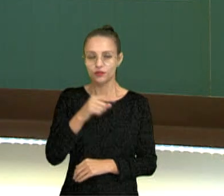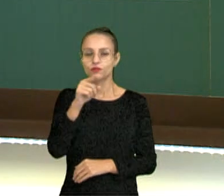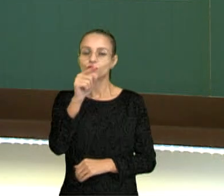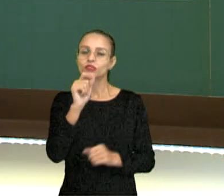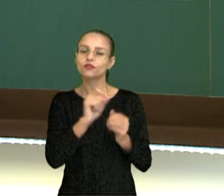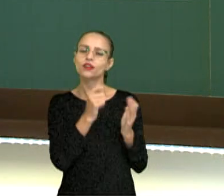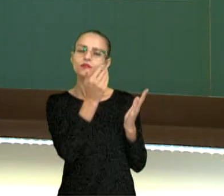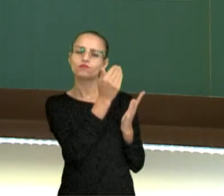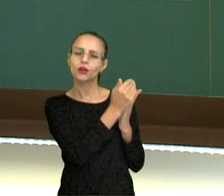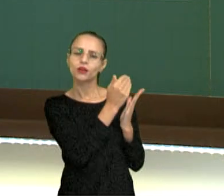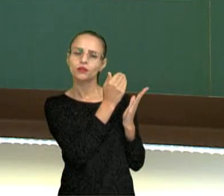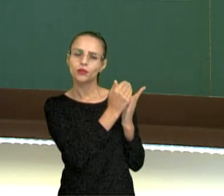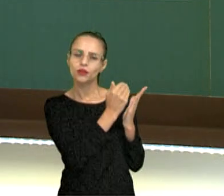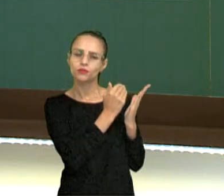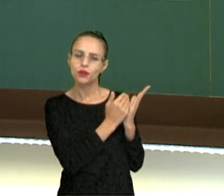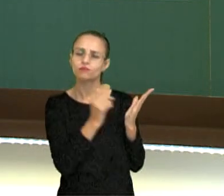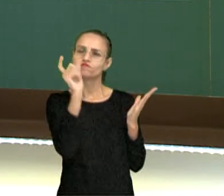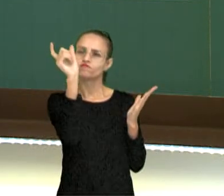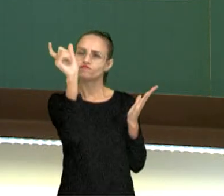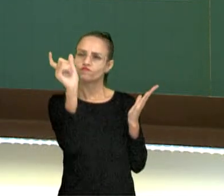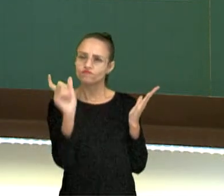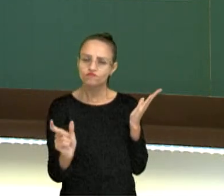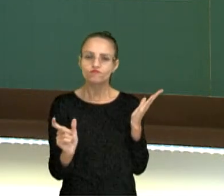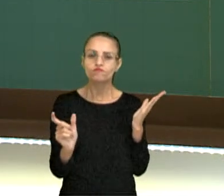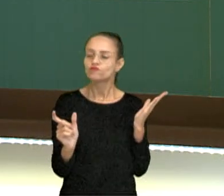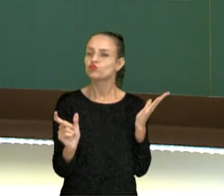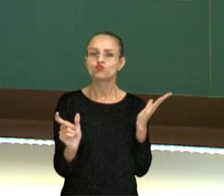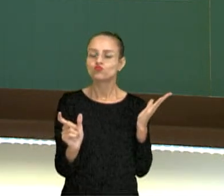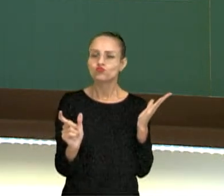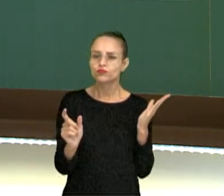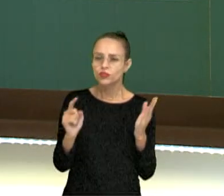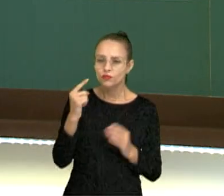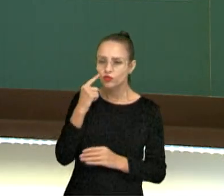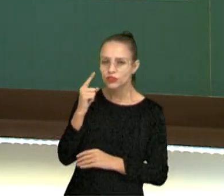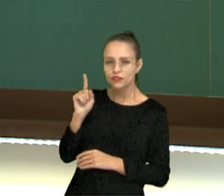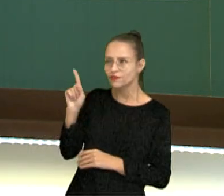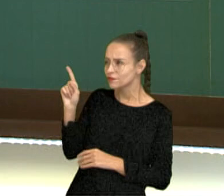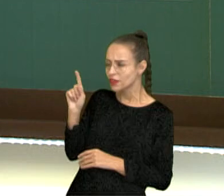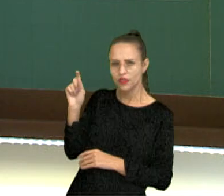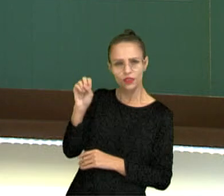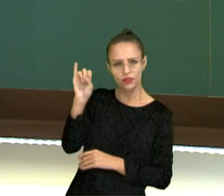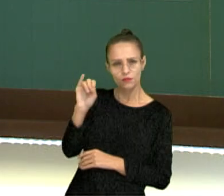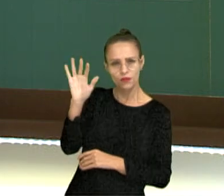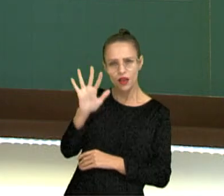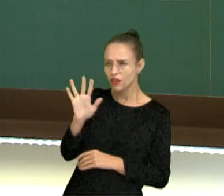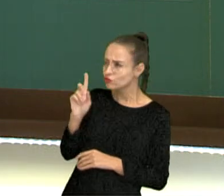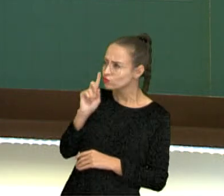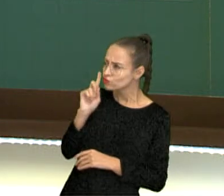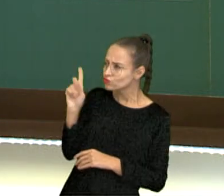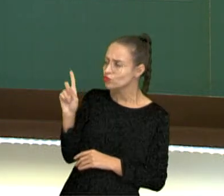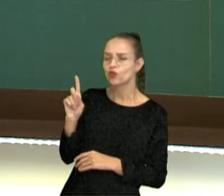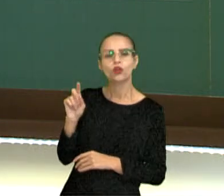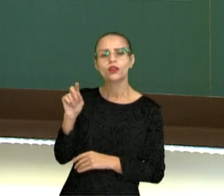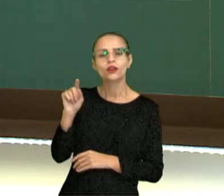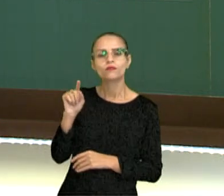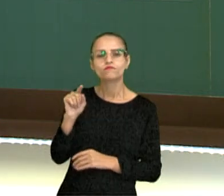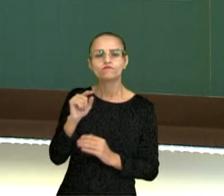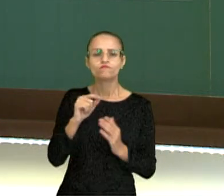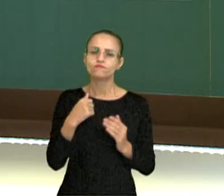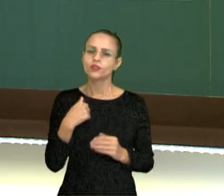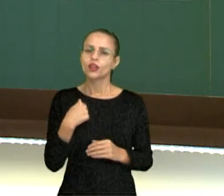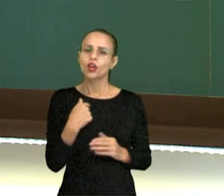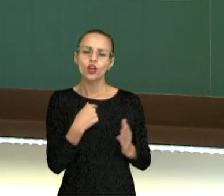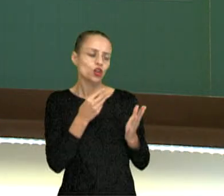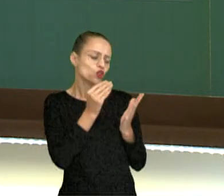lista. Pense em palavras que estão associadas a essa imagem. Então, se eu estivesse com o meu caderno